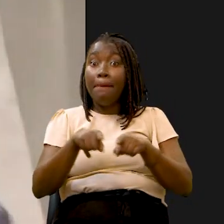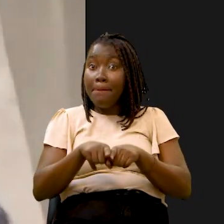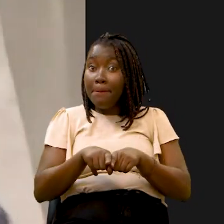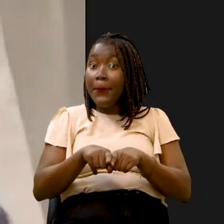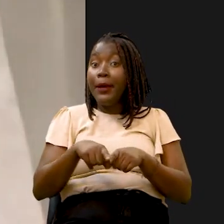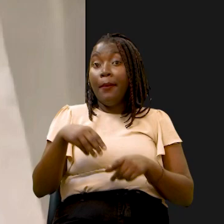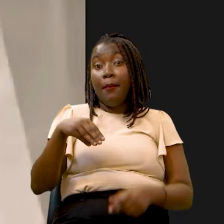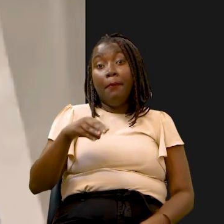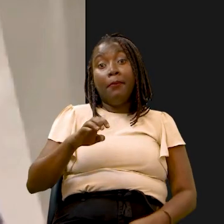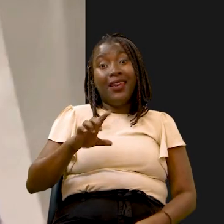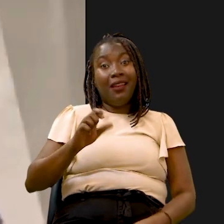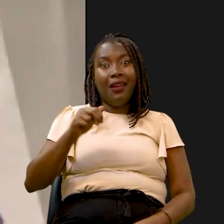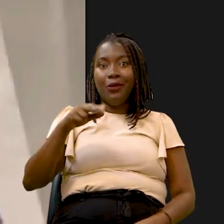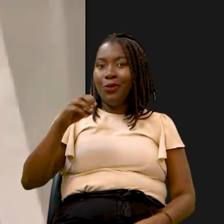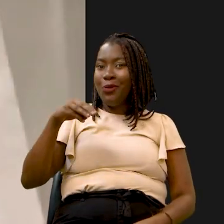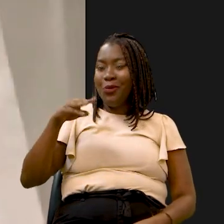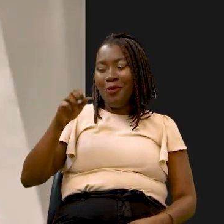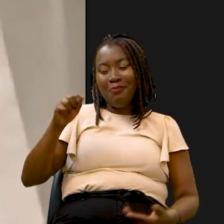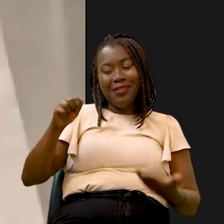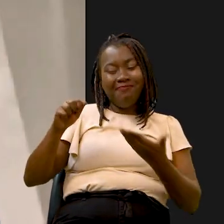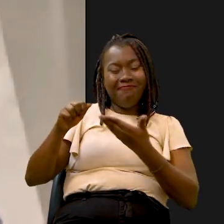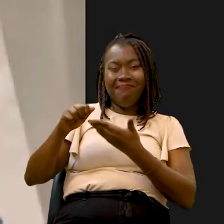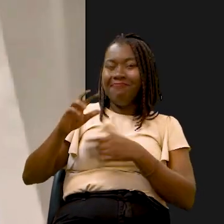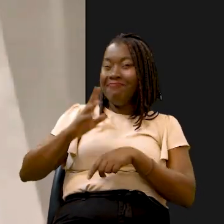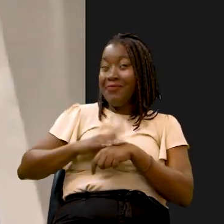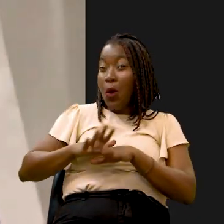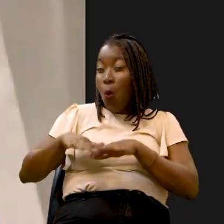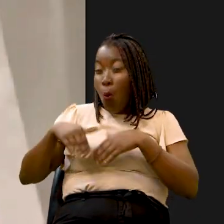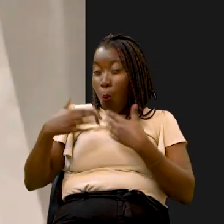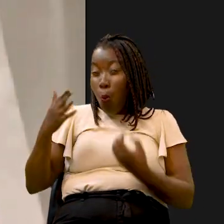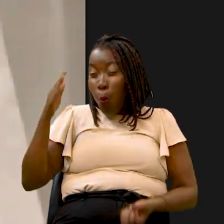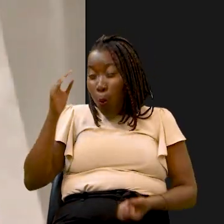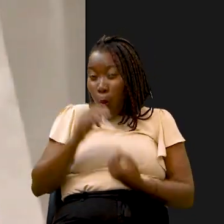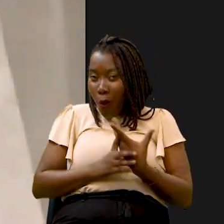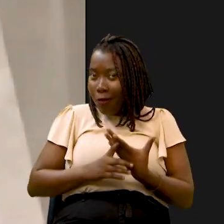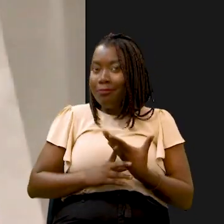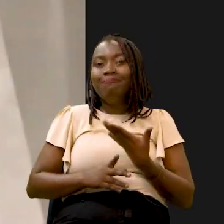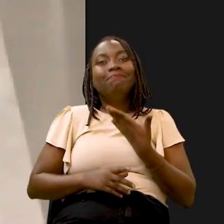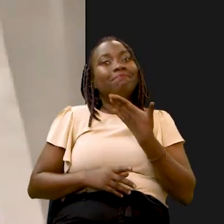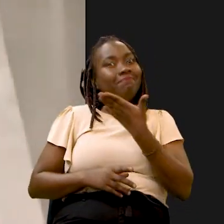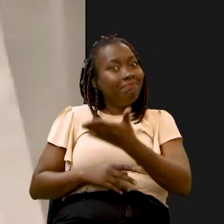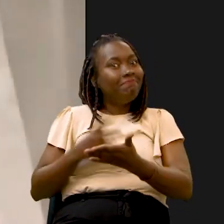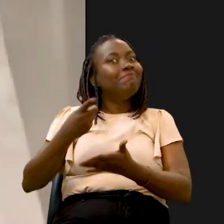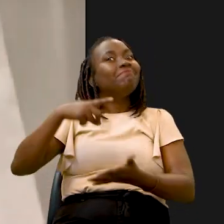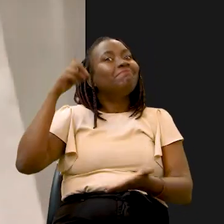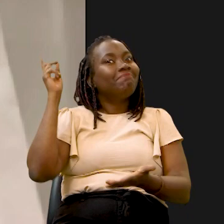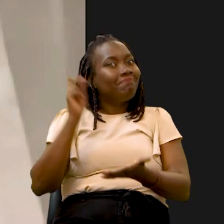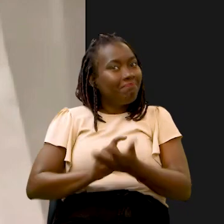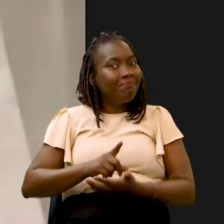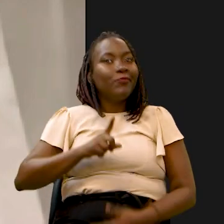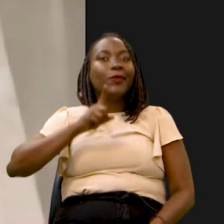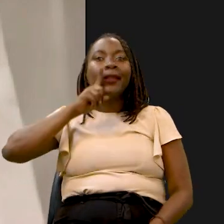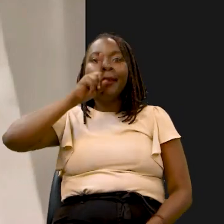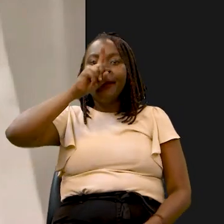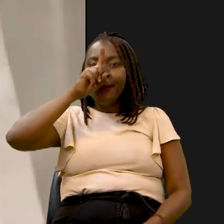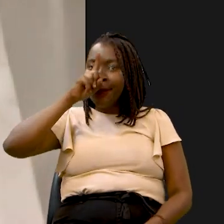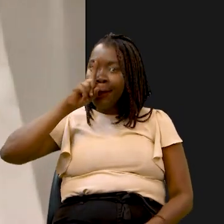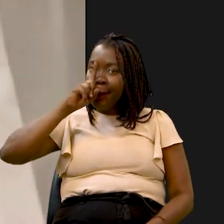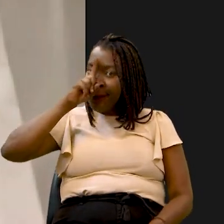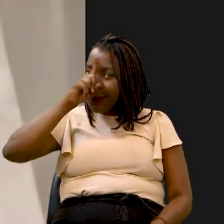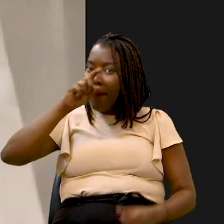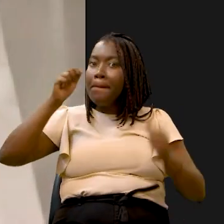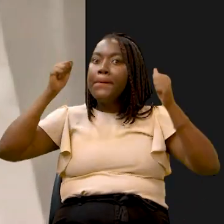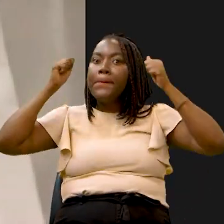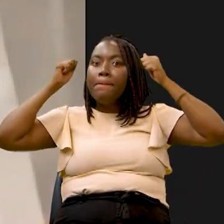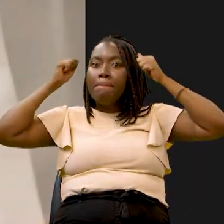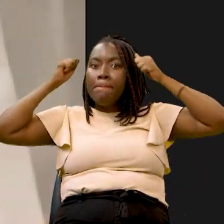aqui também do melanoma, que essa então é uma doença que, quando aparece, aí existe de fato um alto